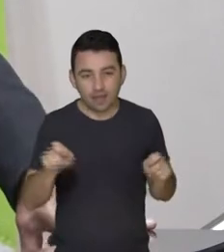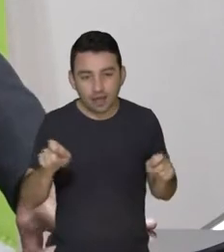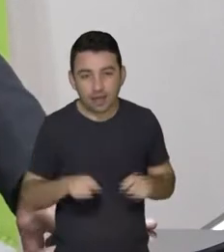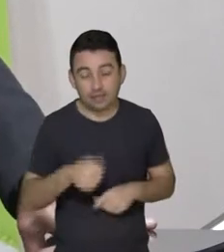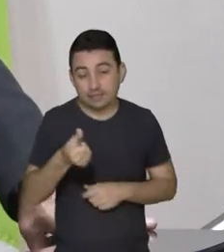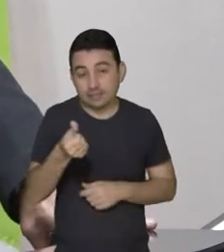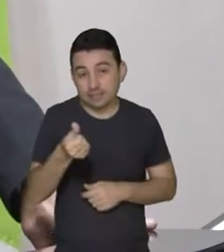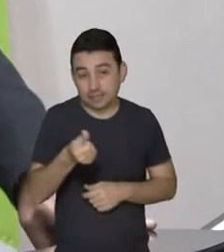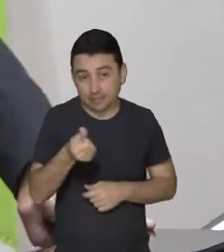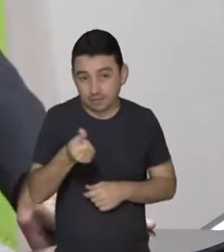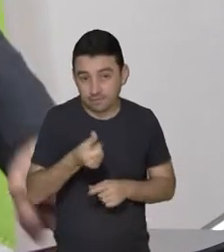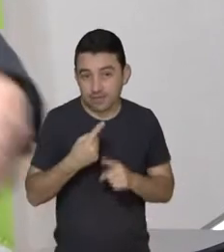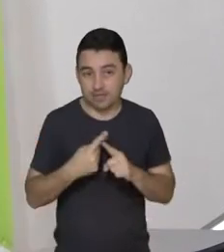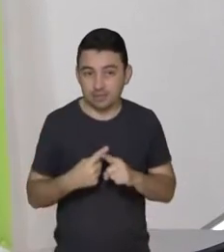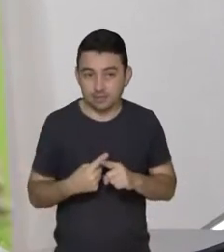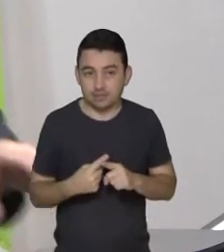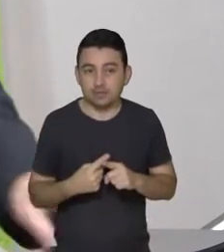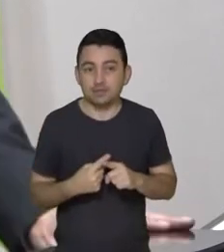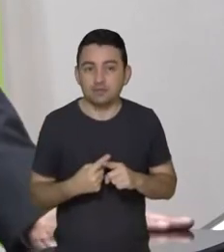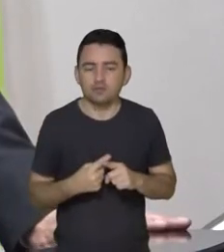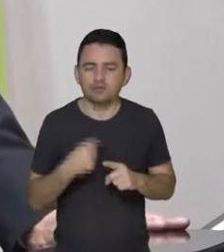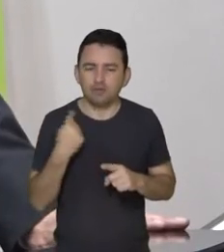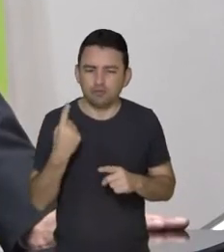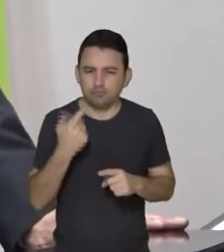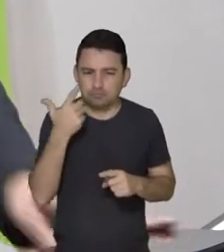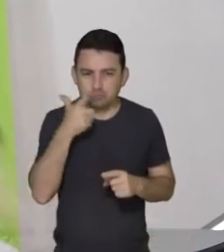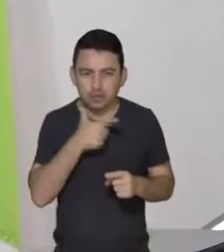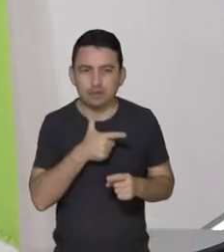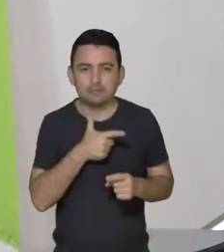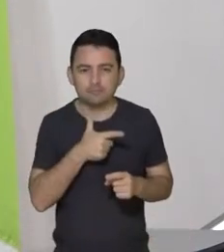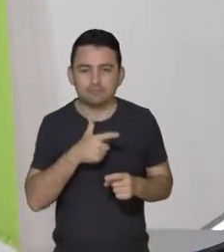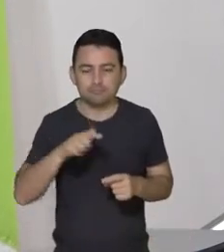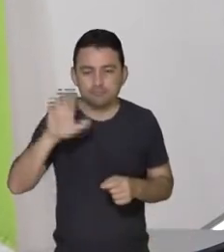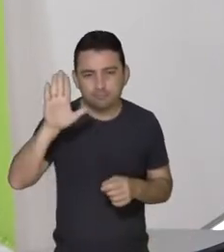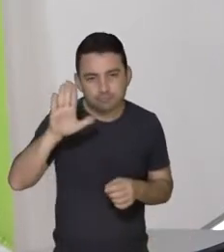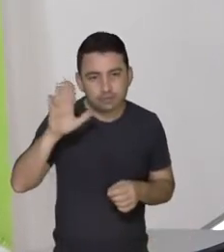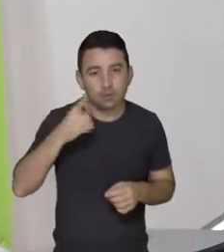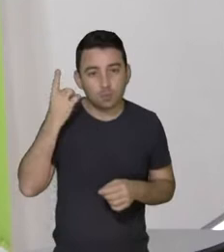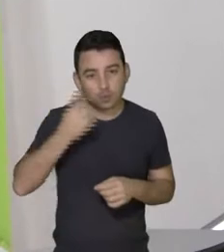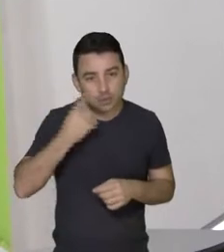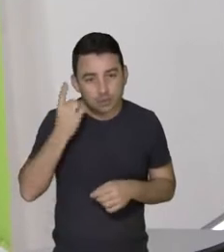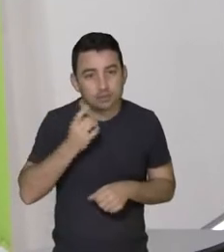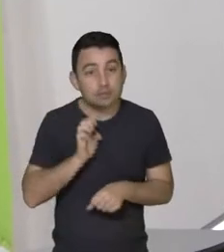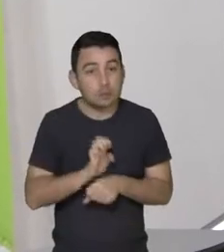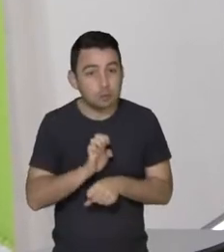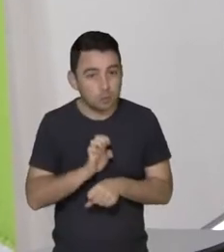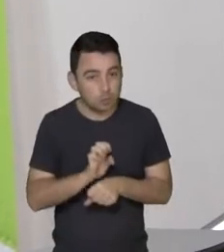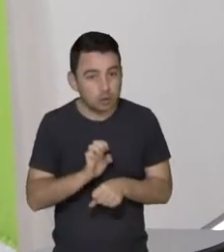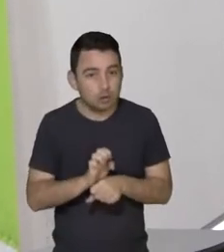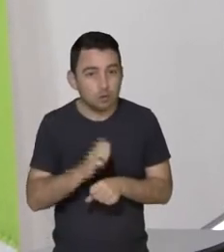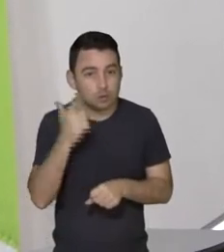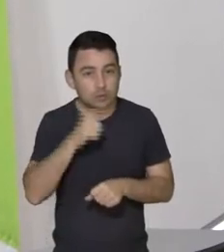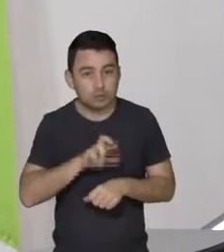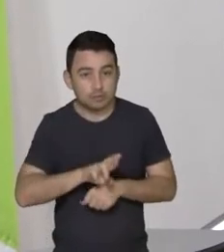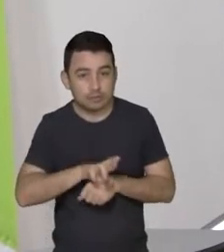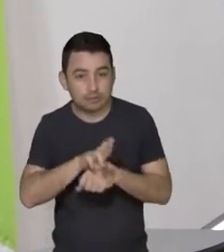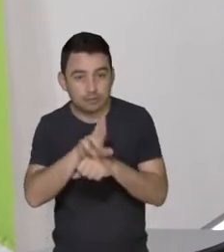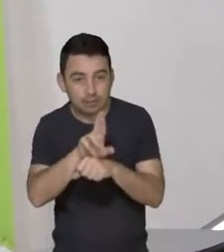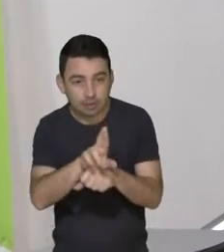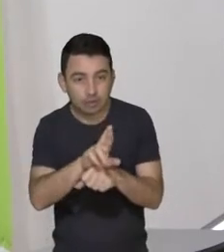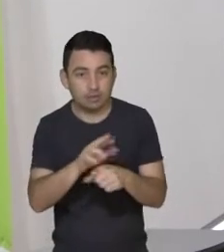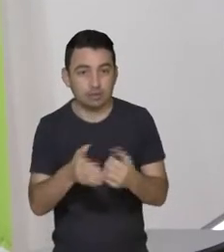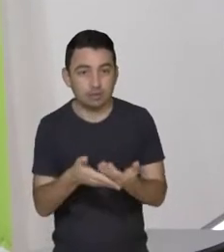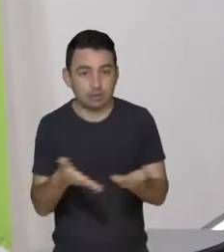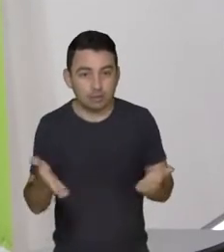vez termos um mandato deputado estadual para representar esta parcela da população que nos confiou o voto